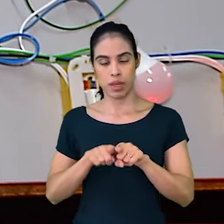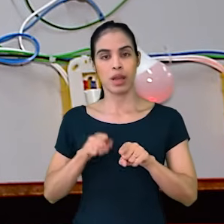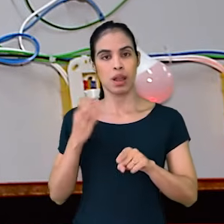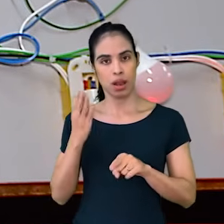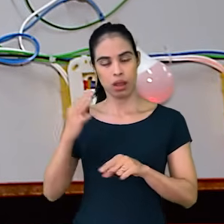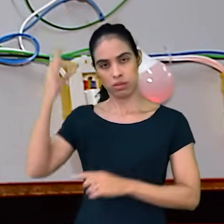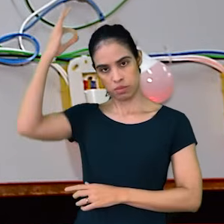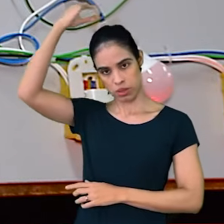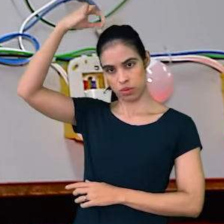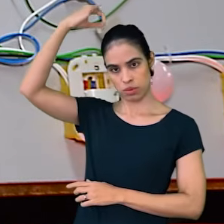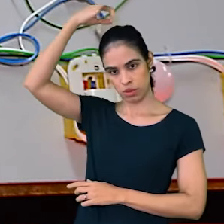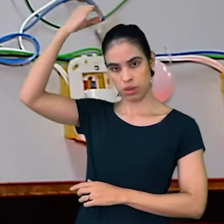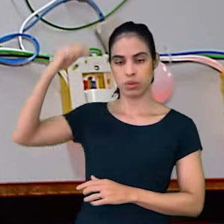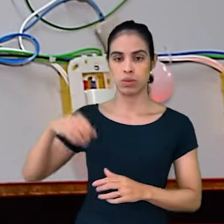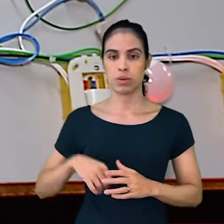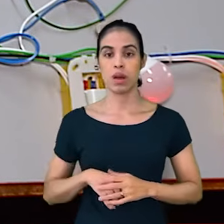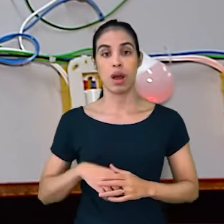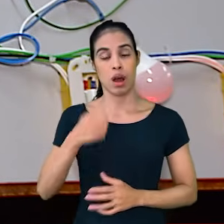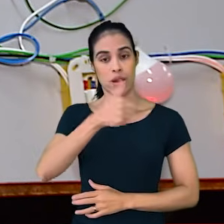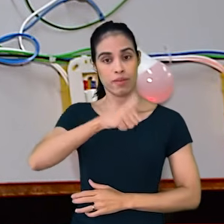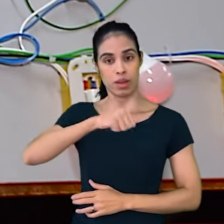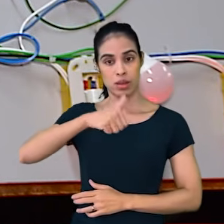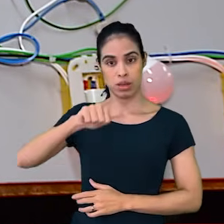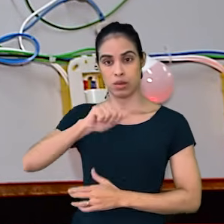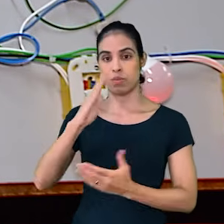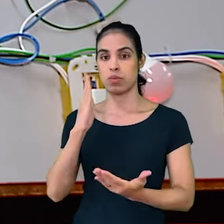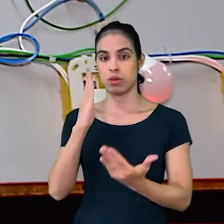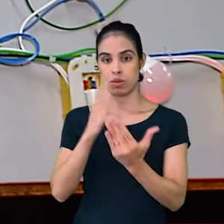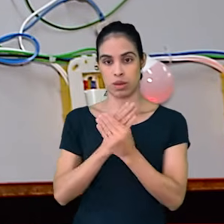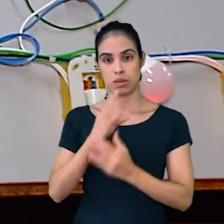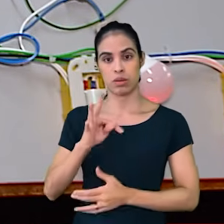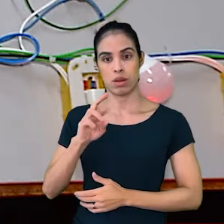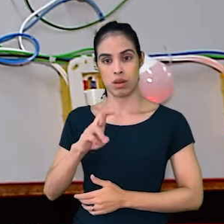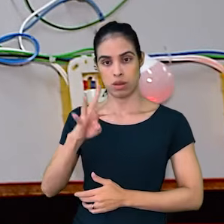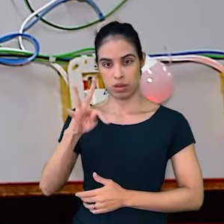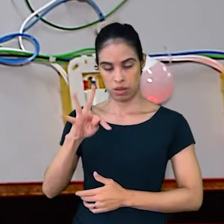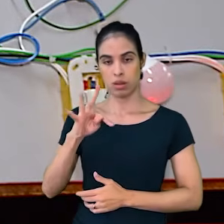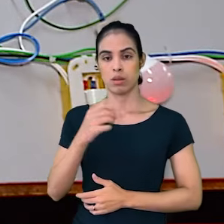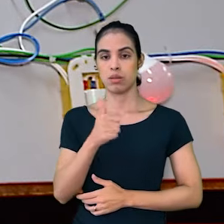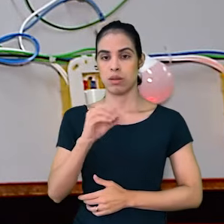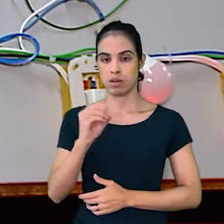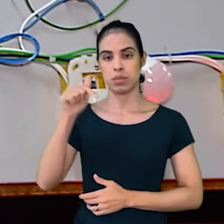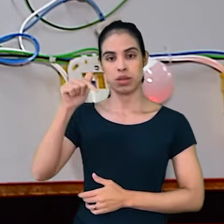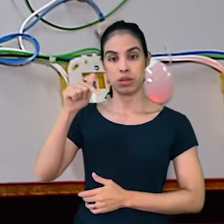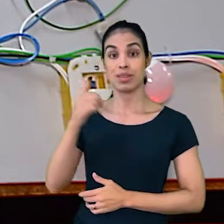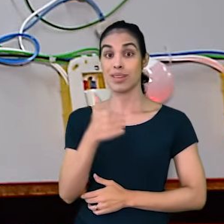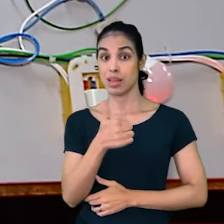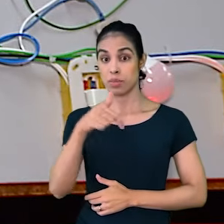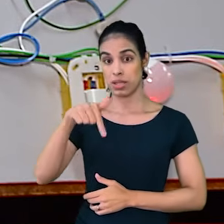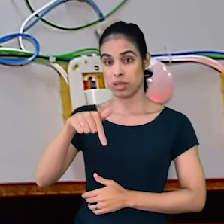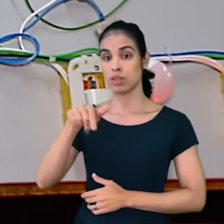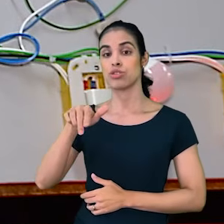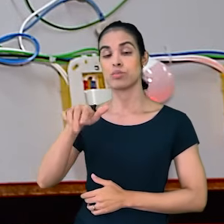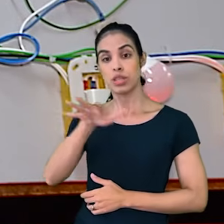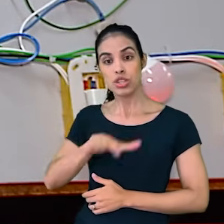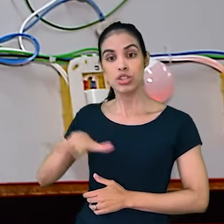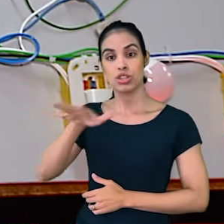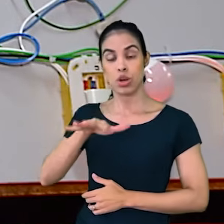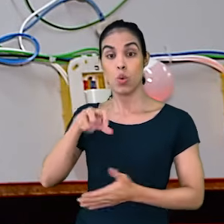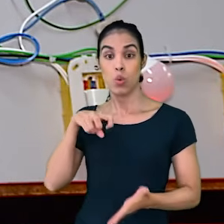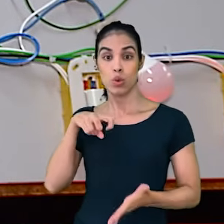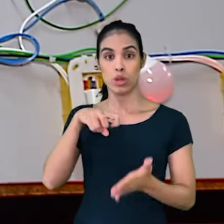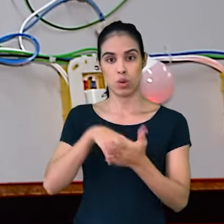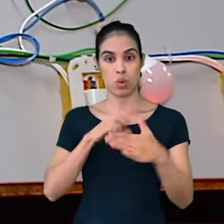e Eletrônicos do Espírito Santo. Ao avaliar o caso, o Tribunal Regional do Trabalho da 17ª Região condenou